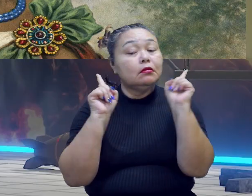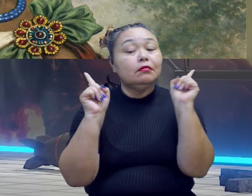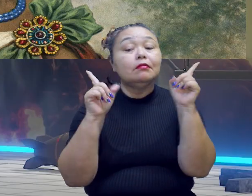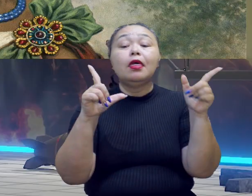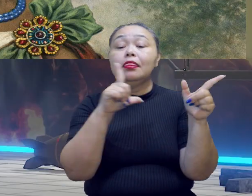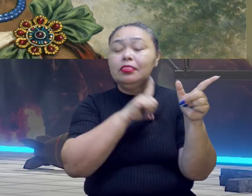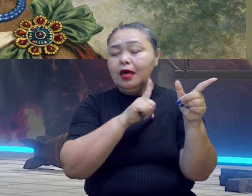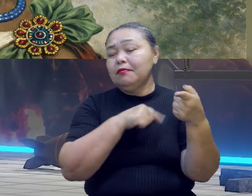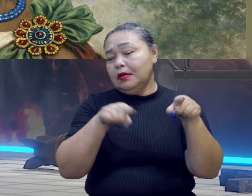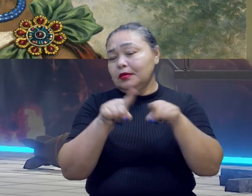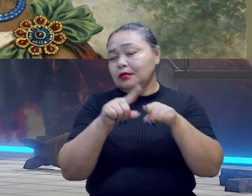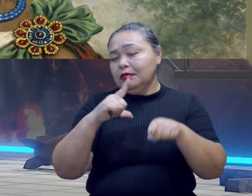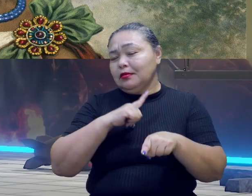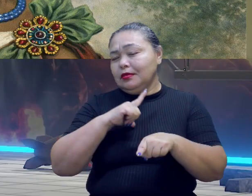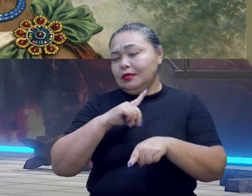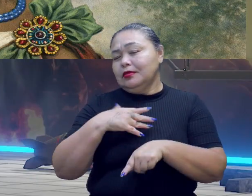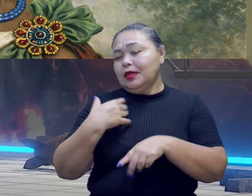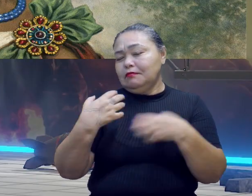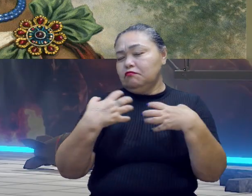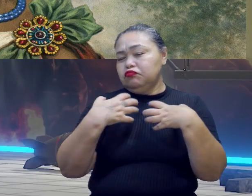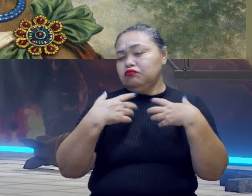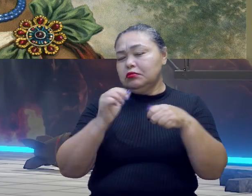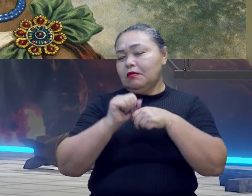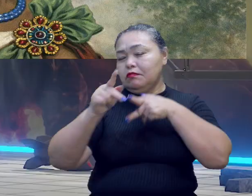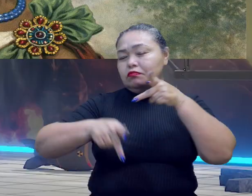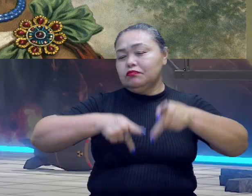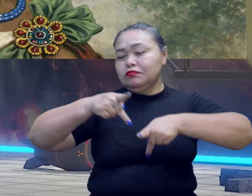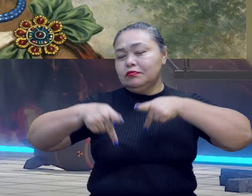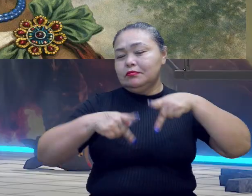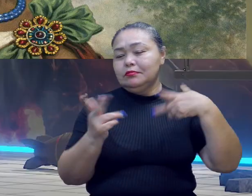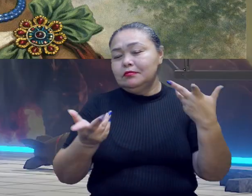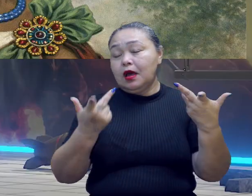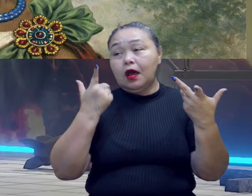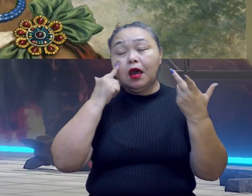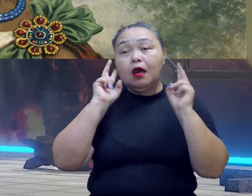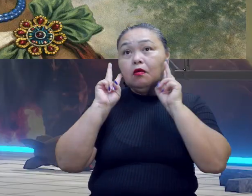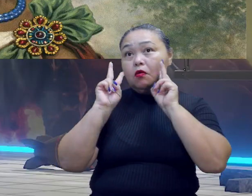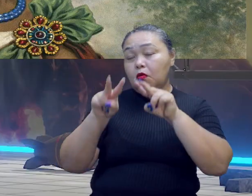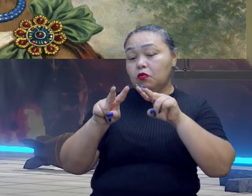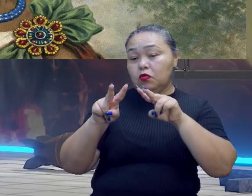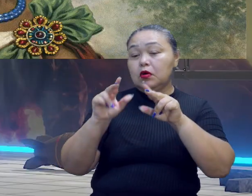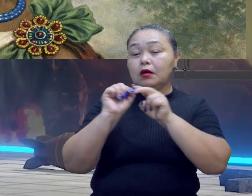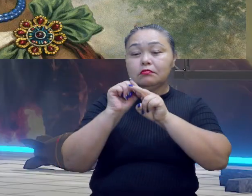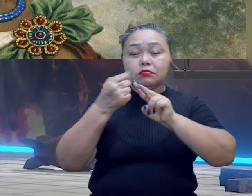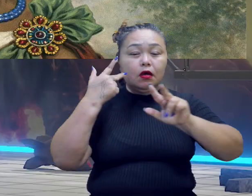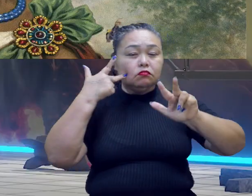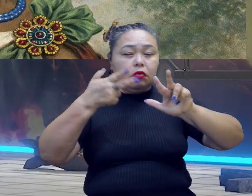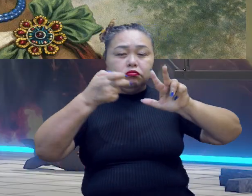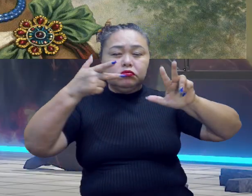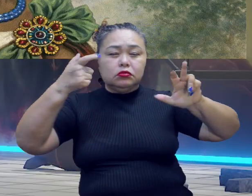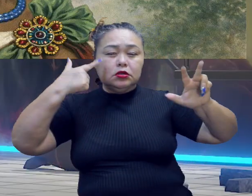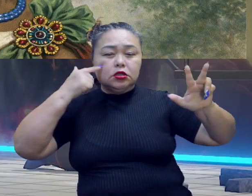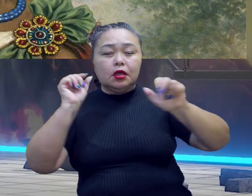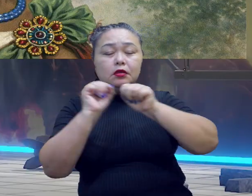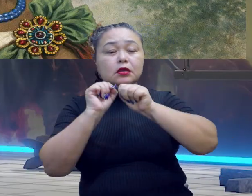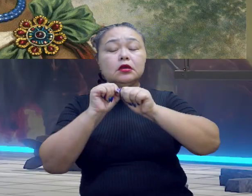temos mania, nós enquanto população, de olhar para os povos originários,